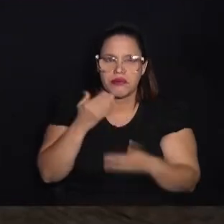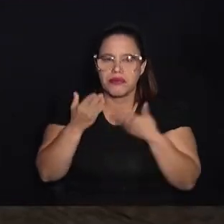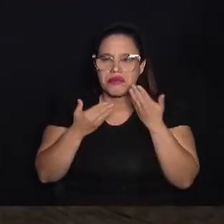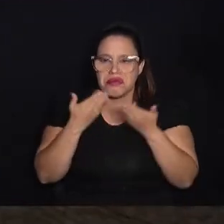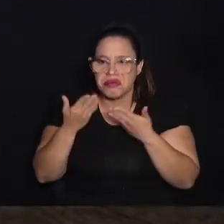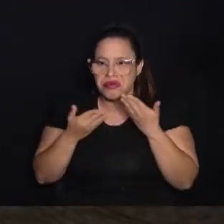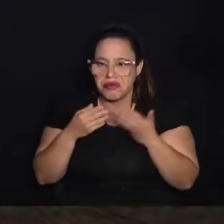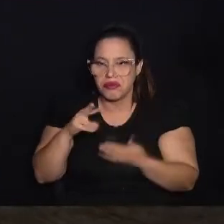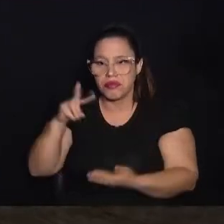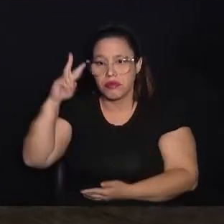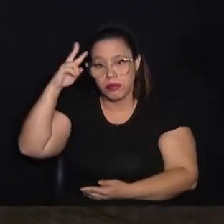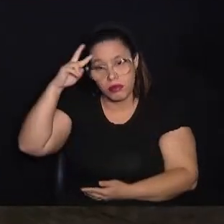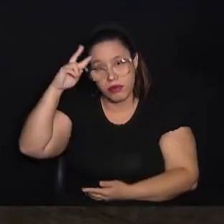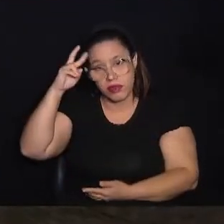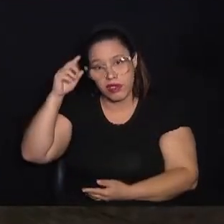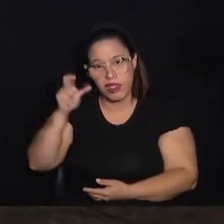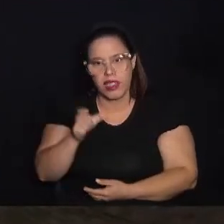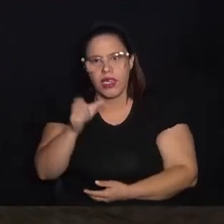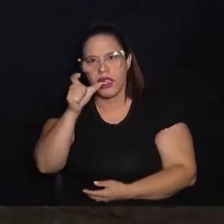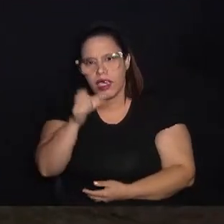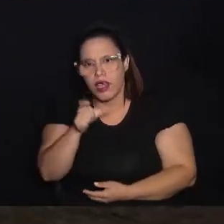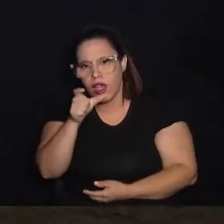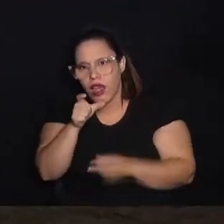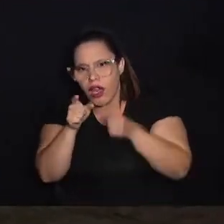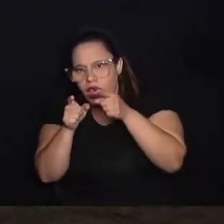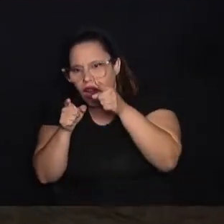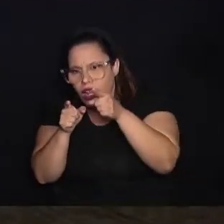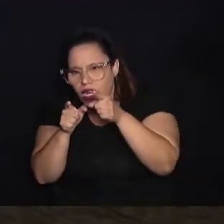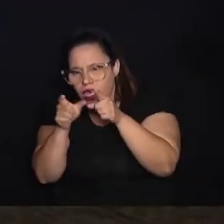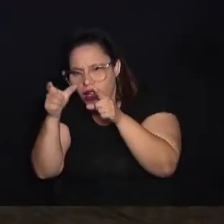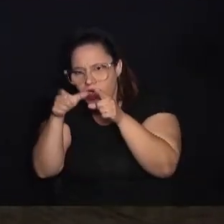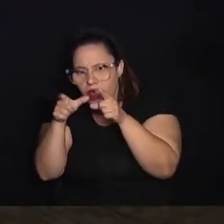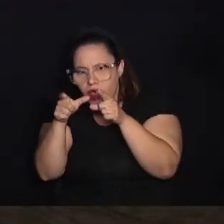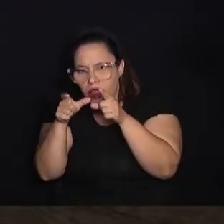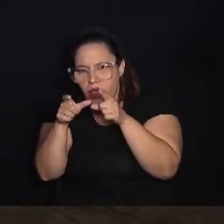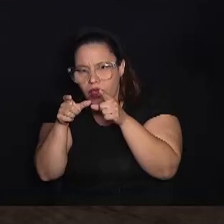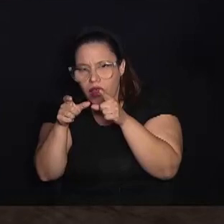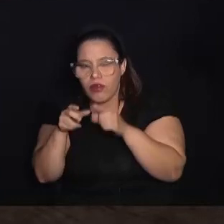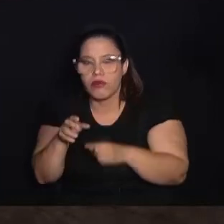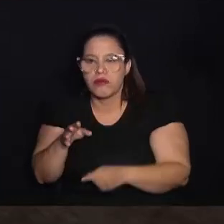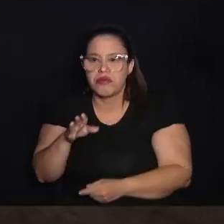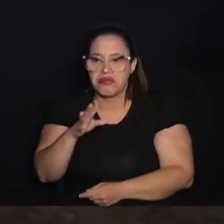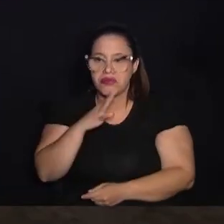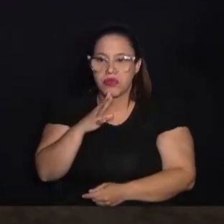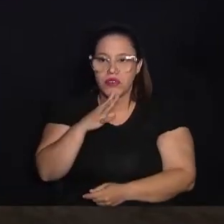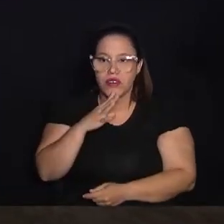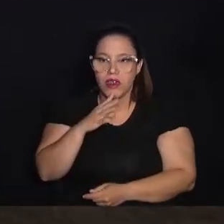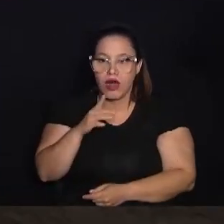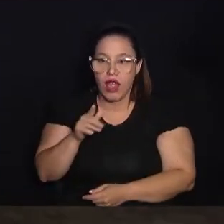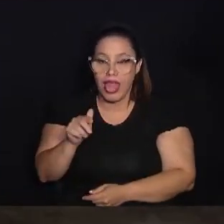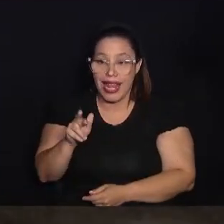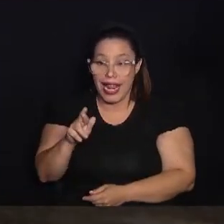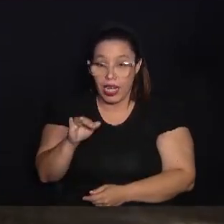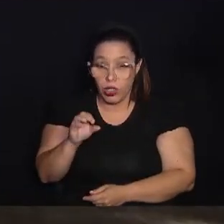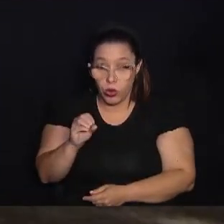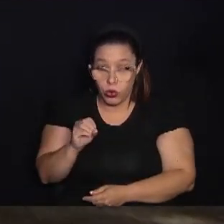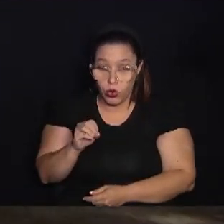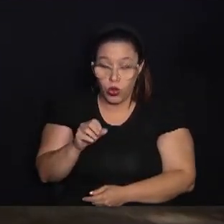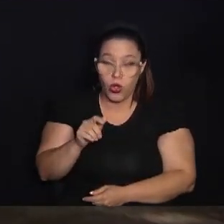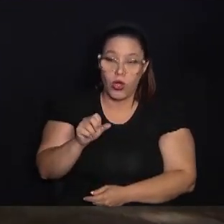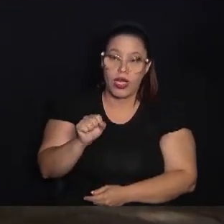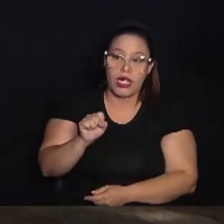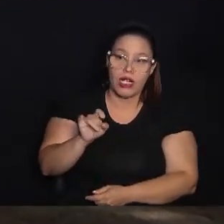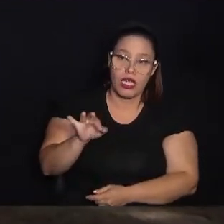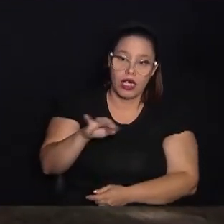você sobre esse lugar ali ó eh hoje conhecido como Largo São Vicente de Paulo